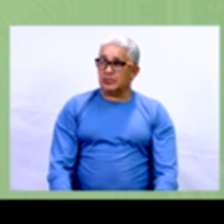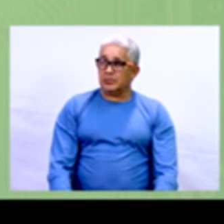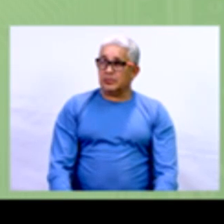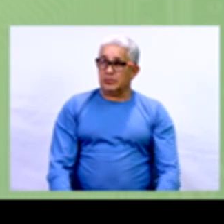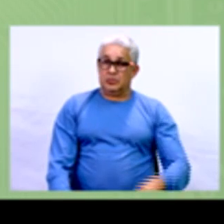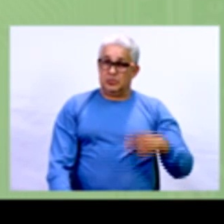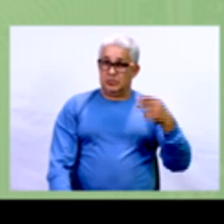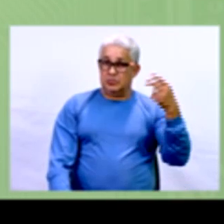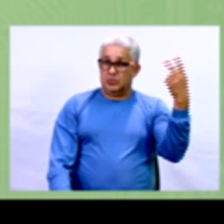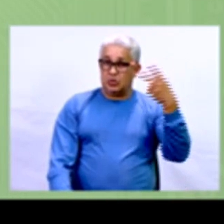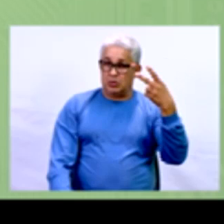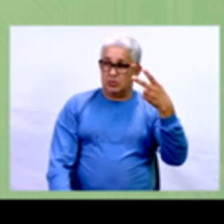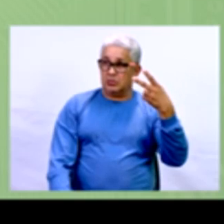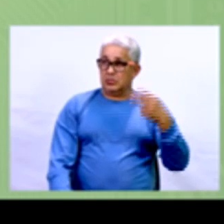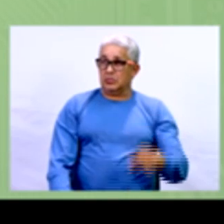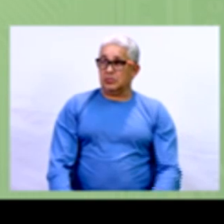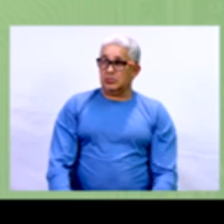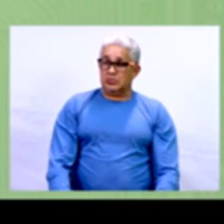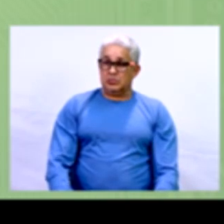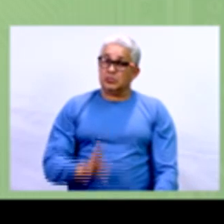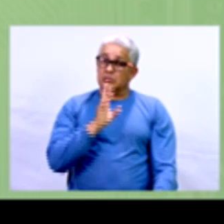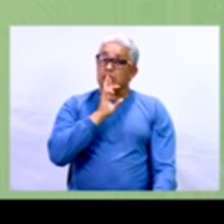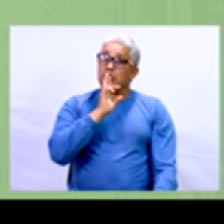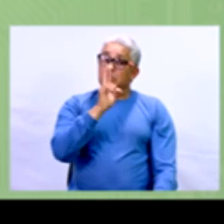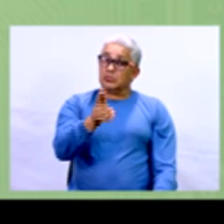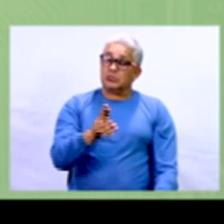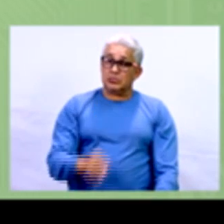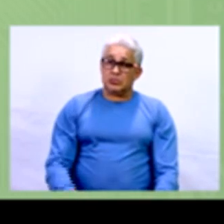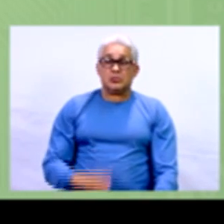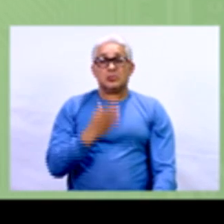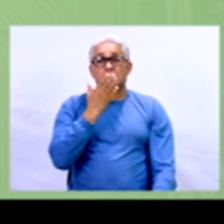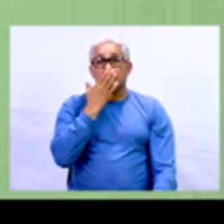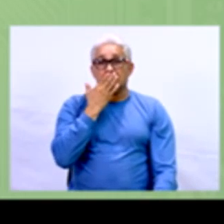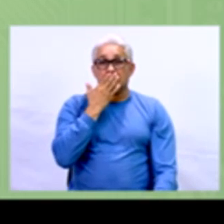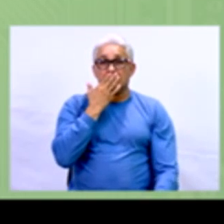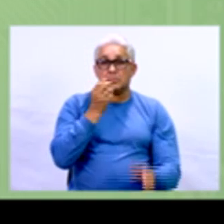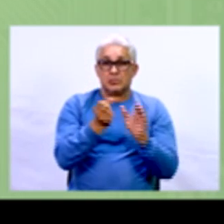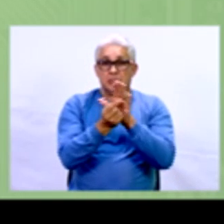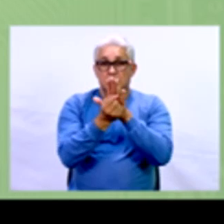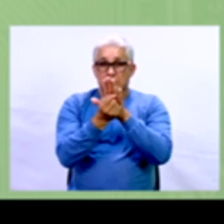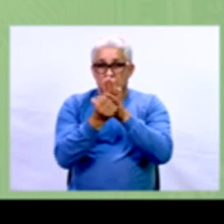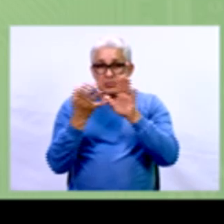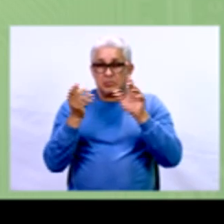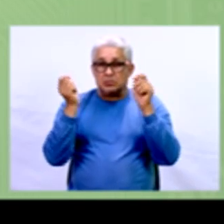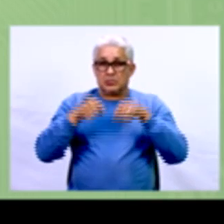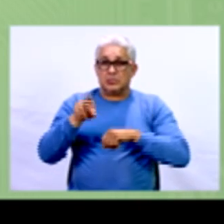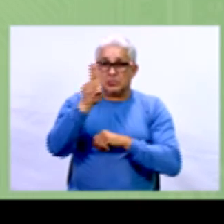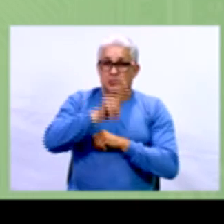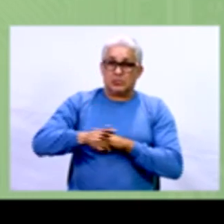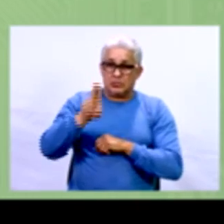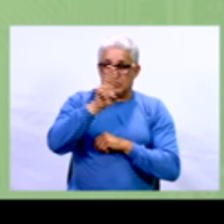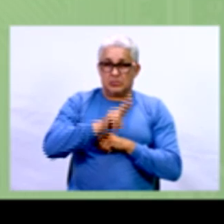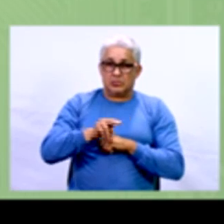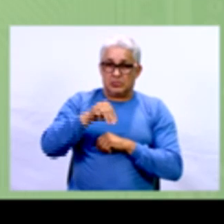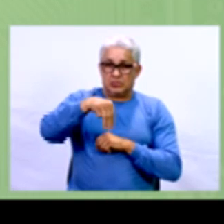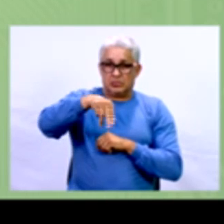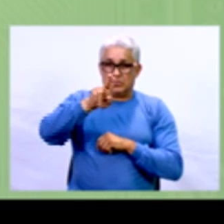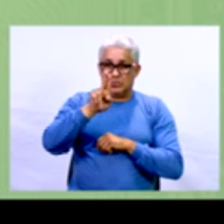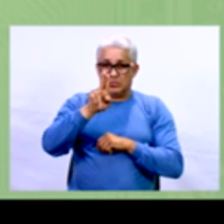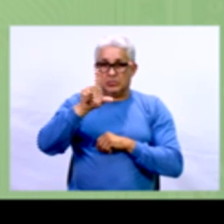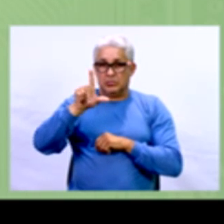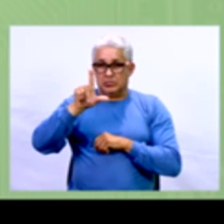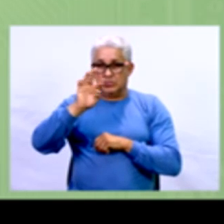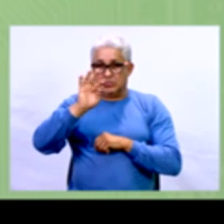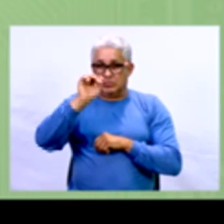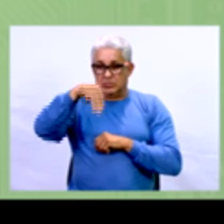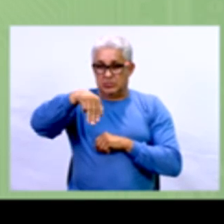Questão número 2. Vocês vão responder em que tipo de aplicação você usaria os recursos multimídia.